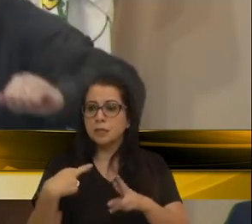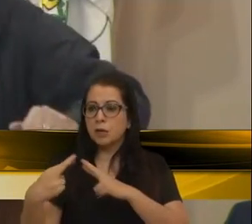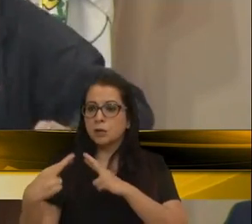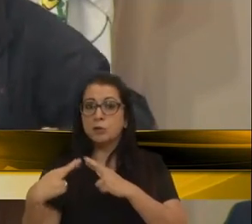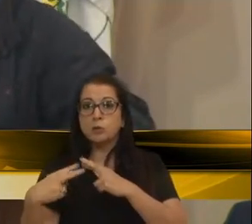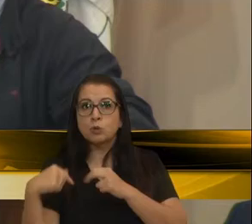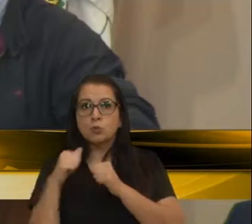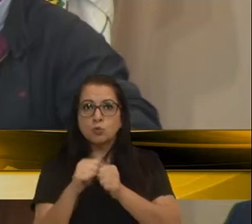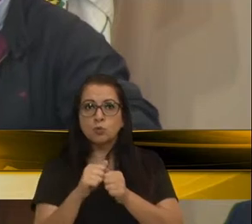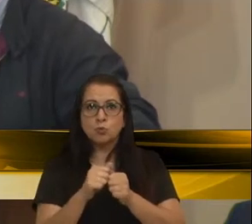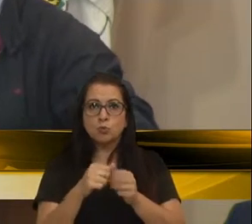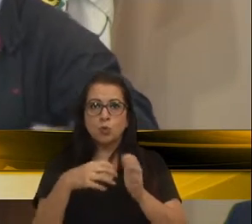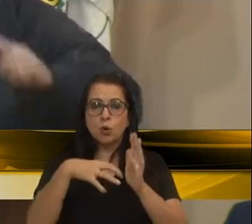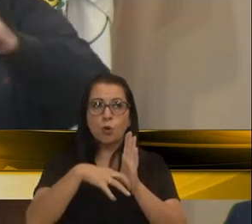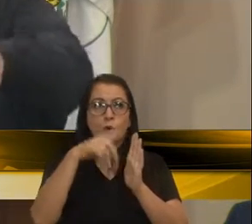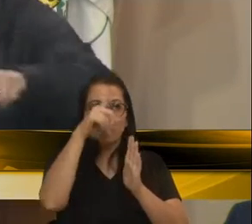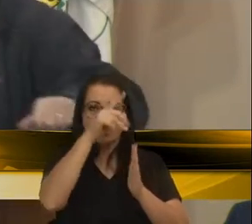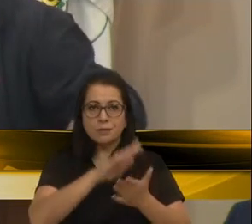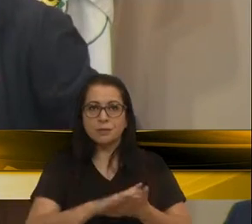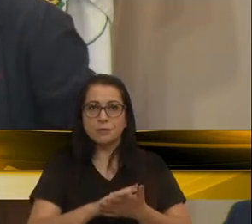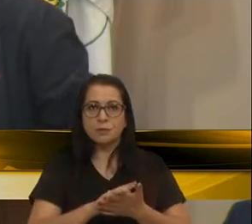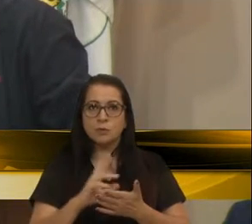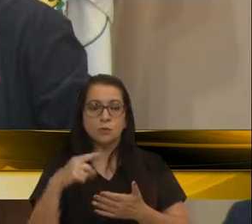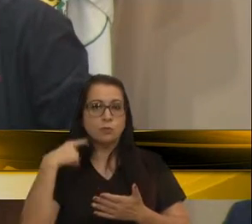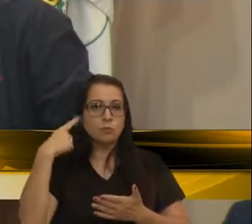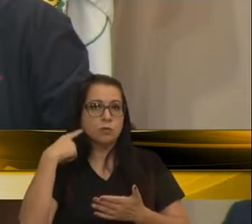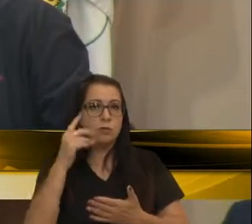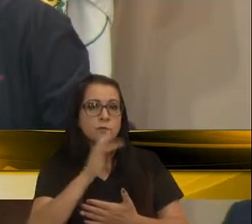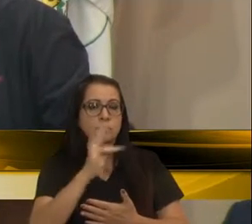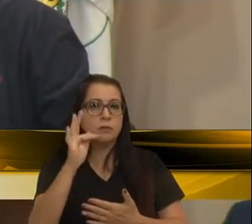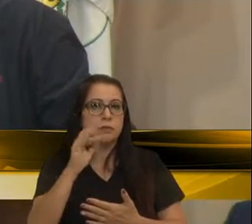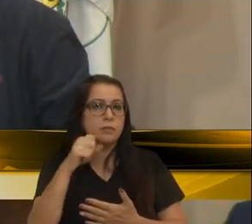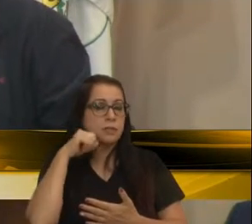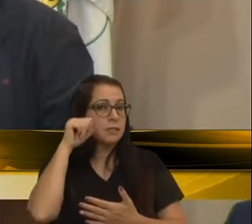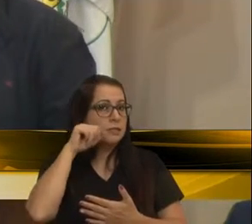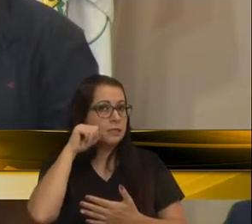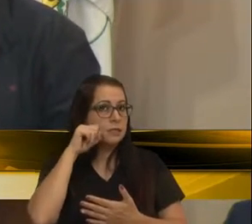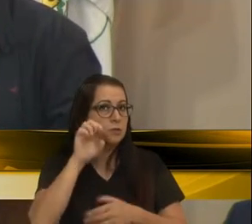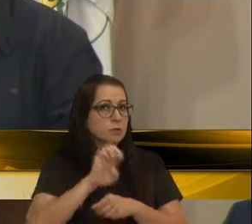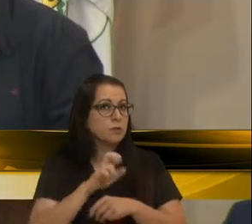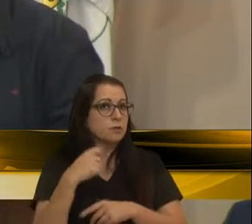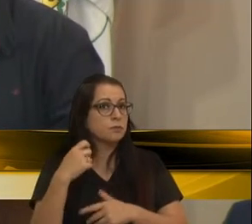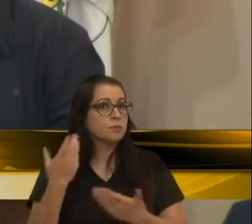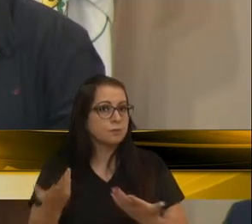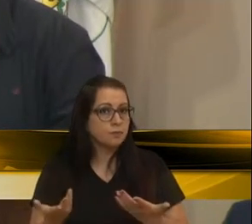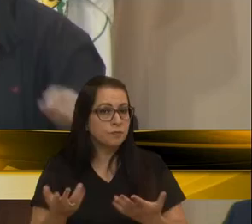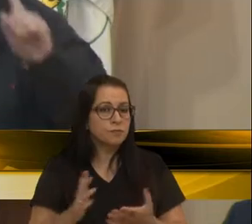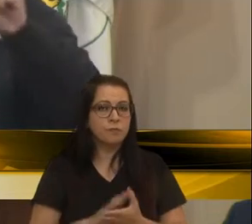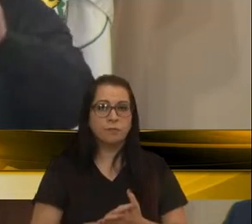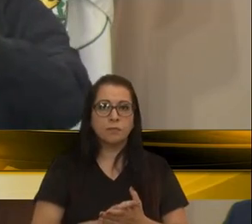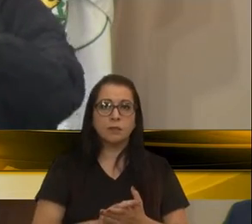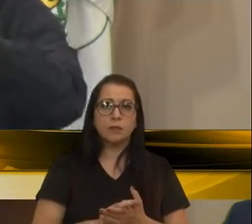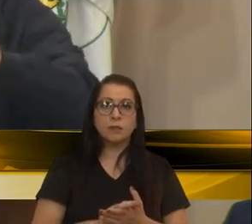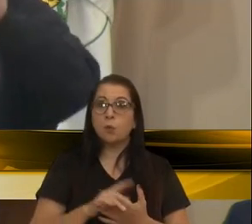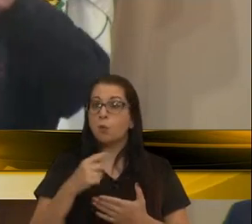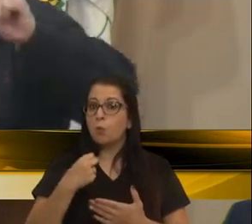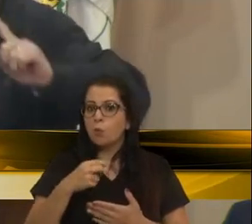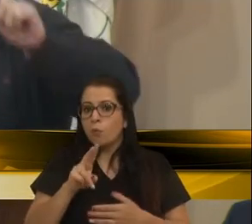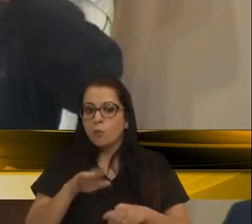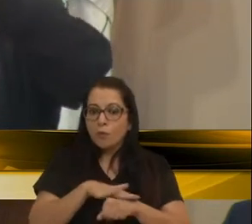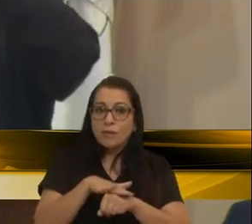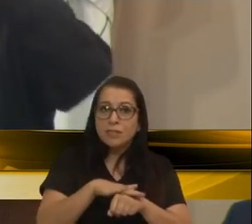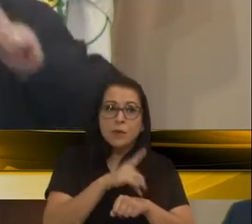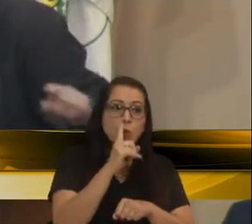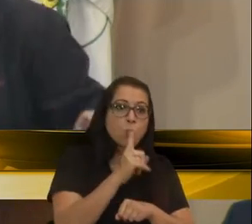relacionamento junto ao Congresso Nacional, aos nossos deputados federais e senadores do Estado do Rio Grande do Sul, ou sequer ir falar com